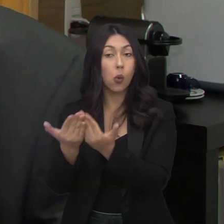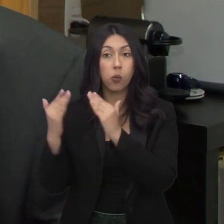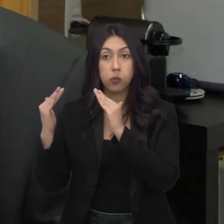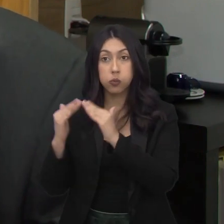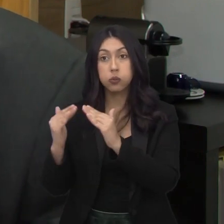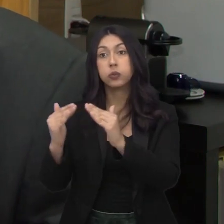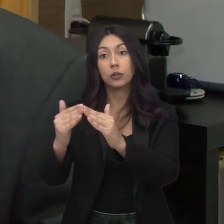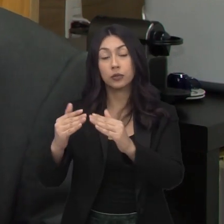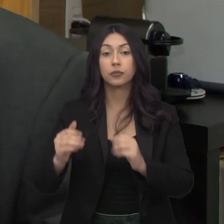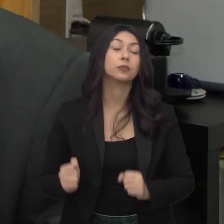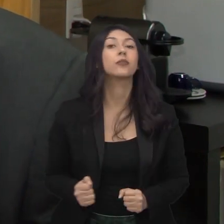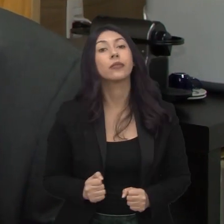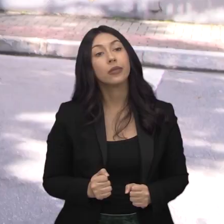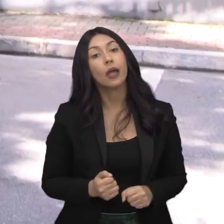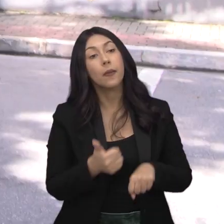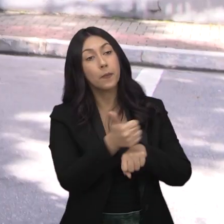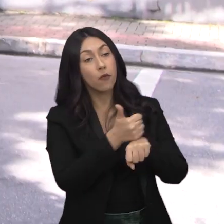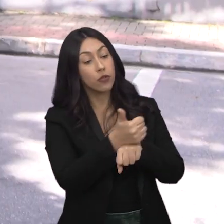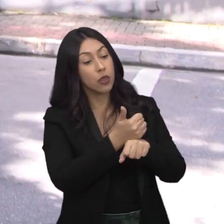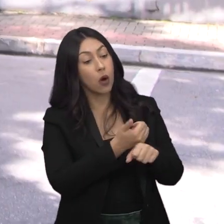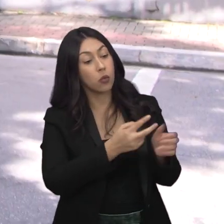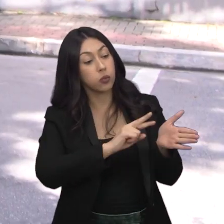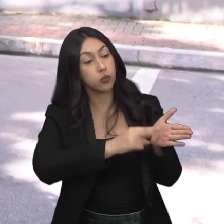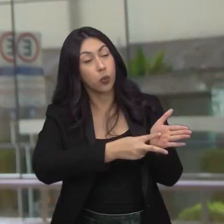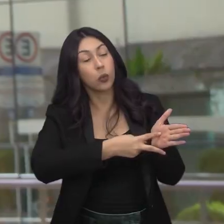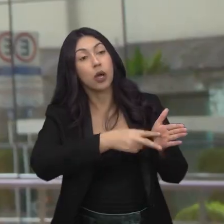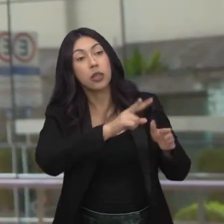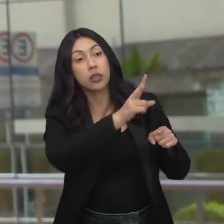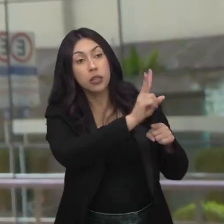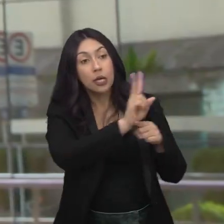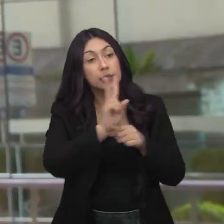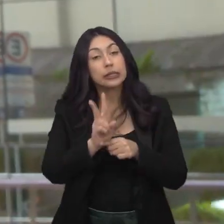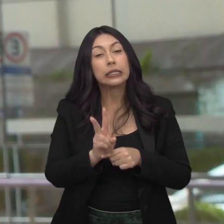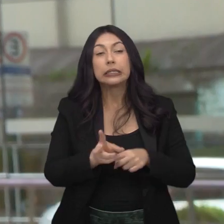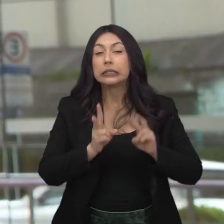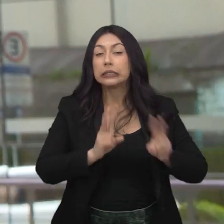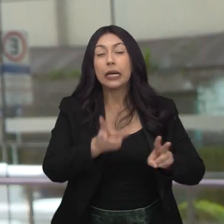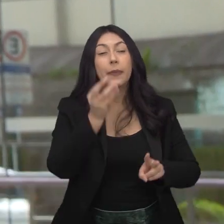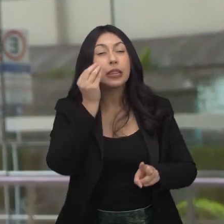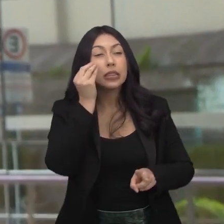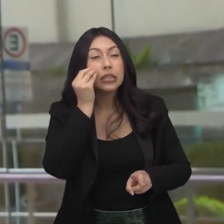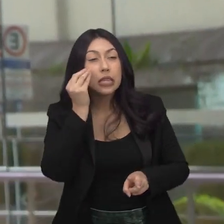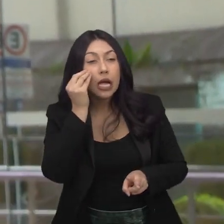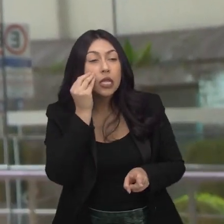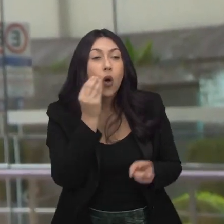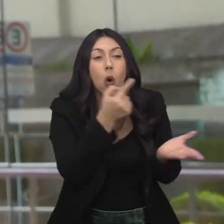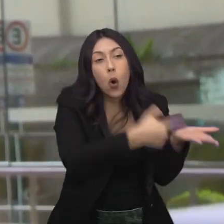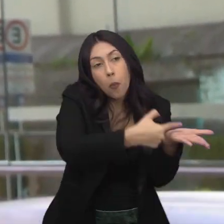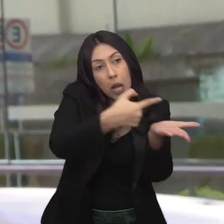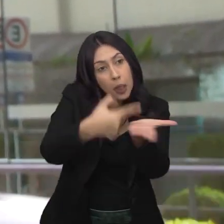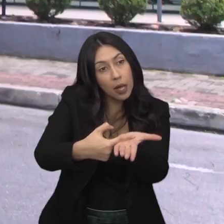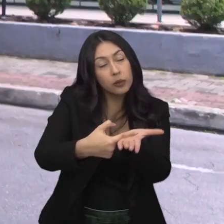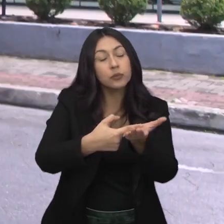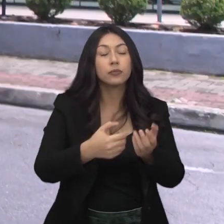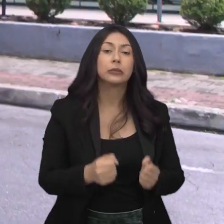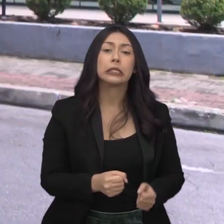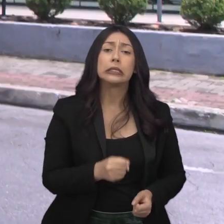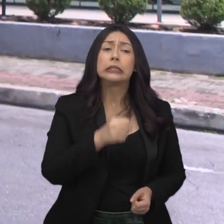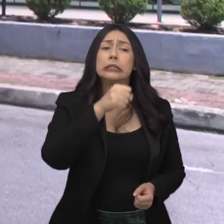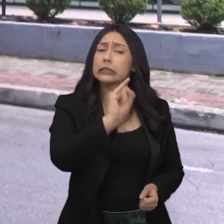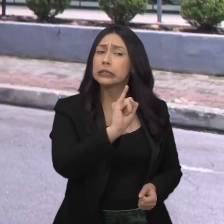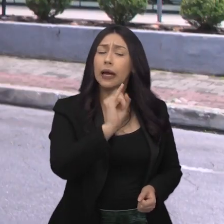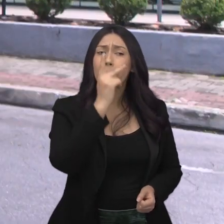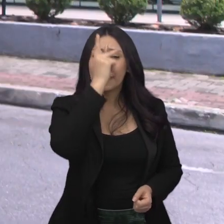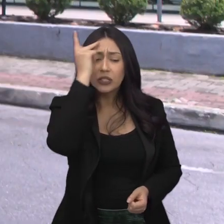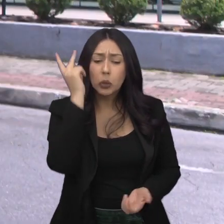imóveis que devem condomínio. Como síndica, Kelly busca sempre um acordo extrajudicial. Caso